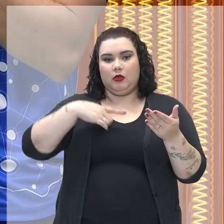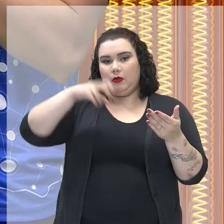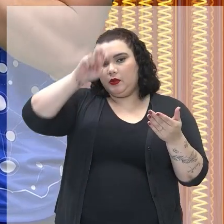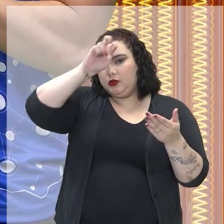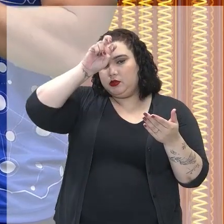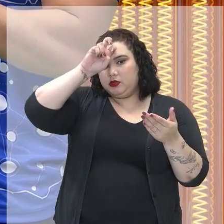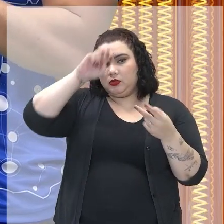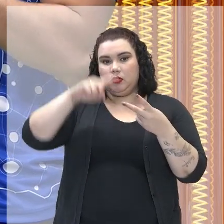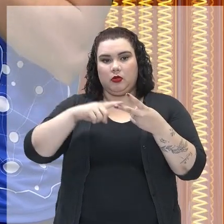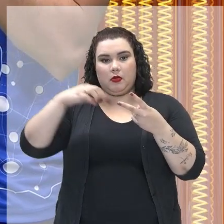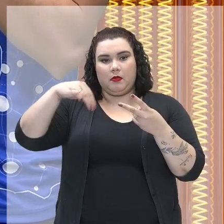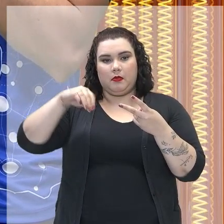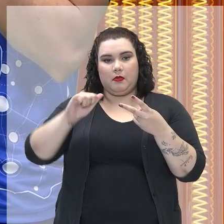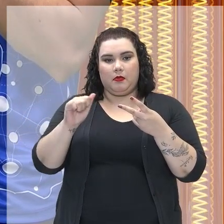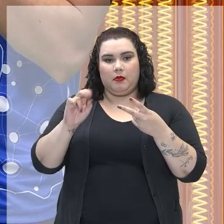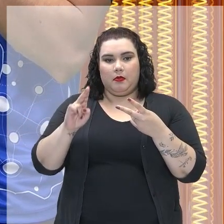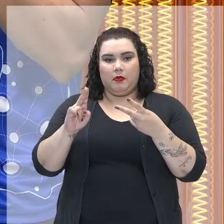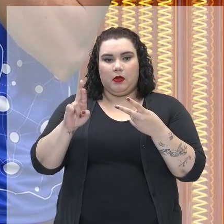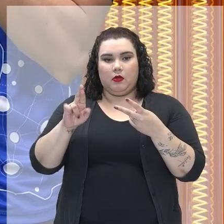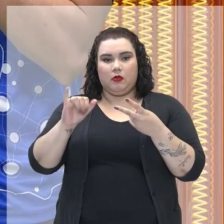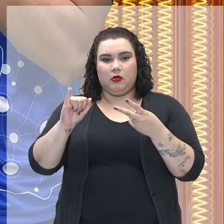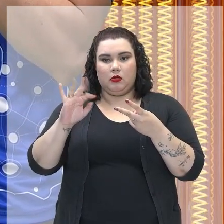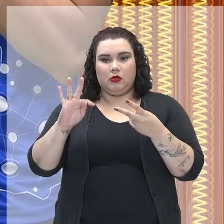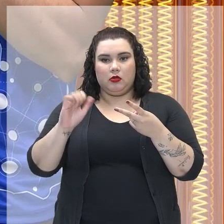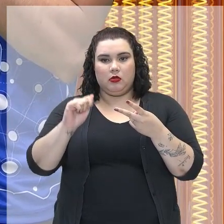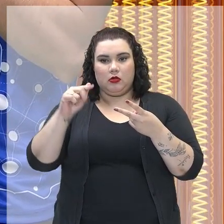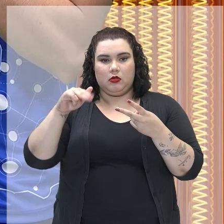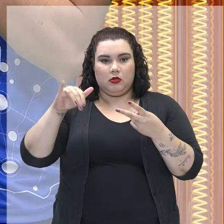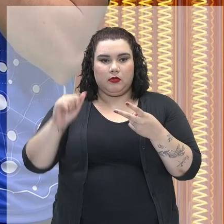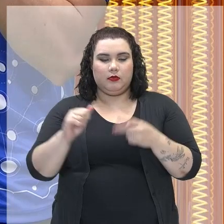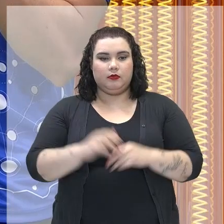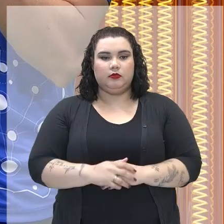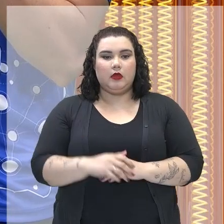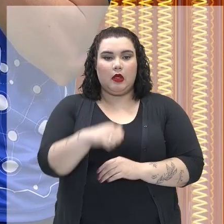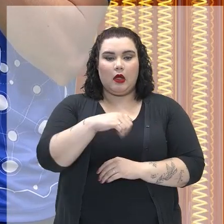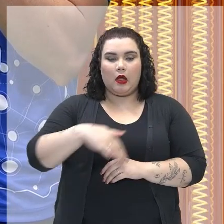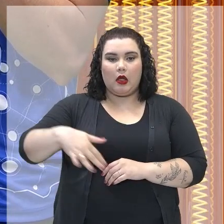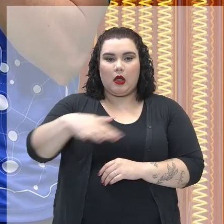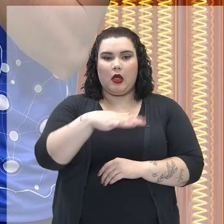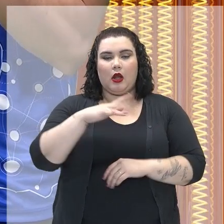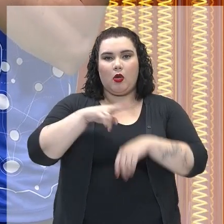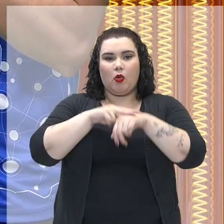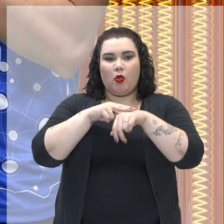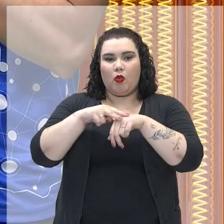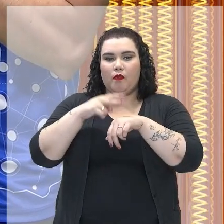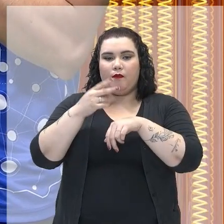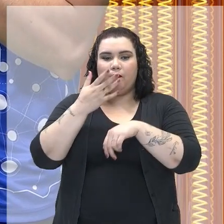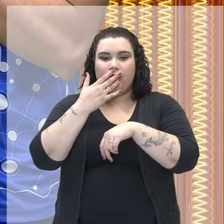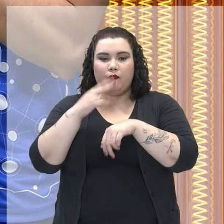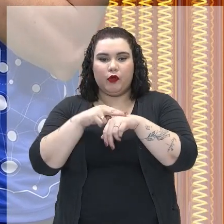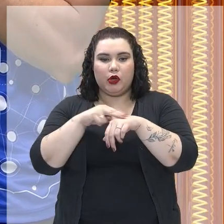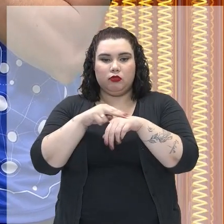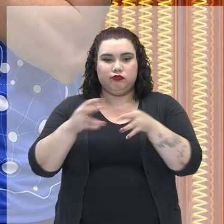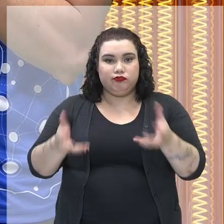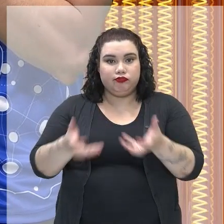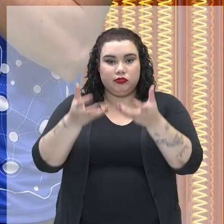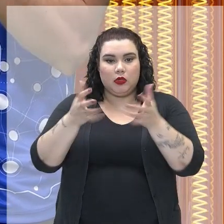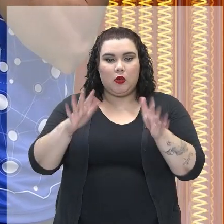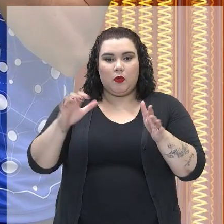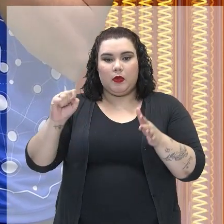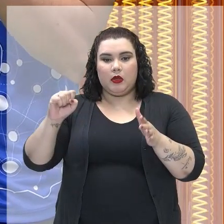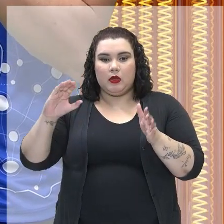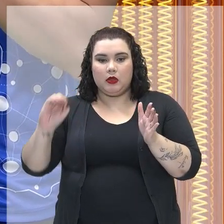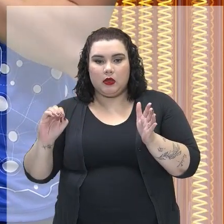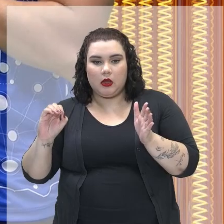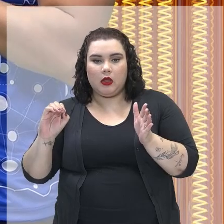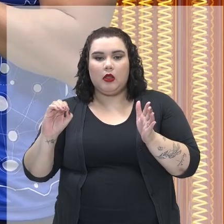também a Mauritânia. A área que está em tom de verde mais vivo é a área que tem em torno de 60% a 80% da população vivendo em cidades,